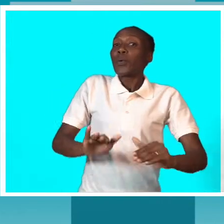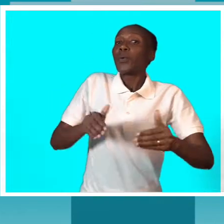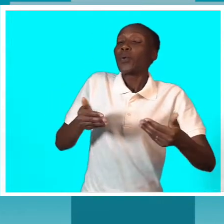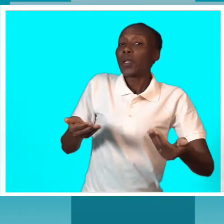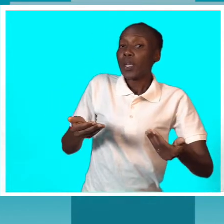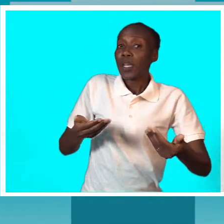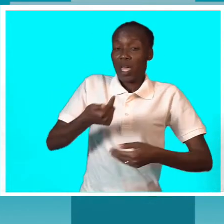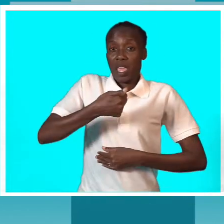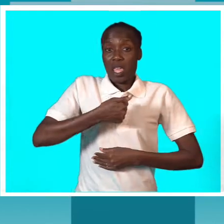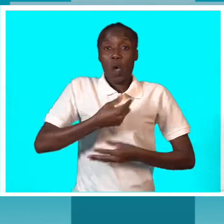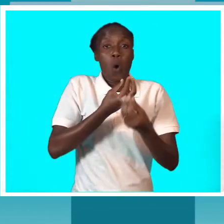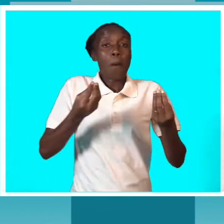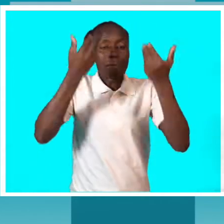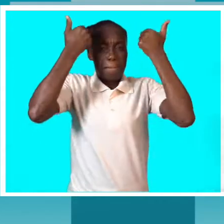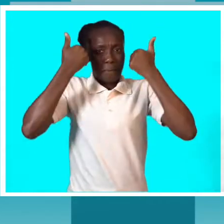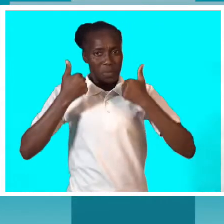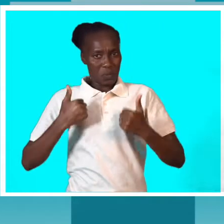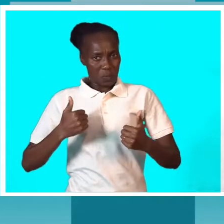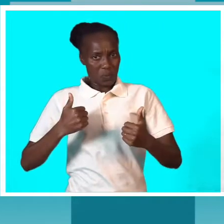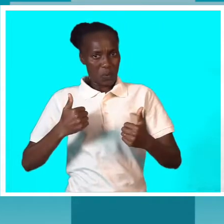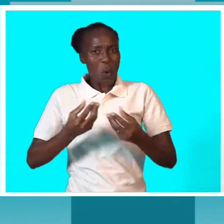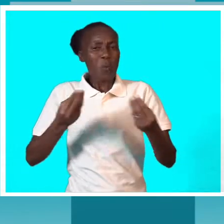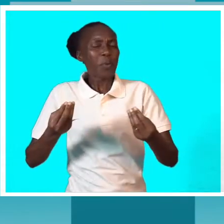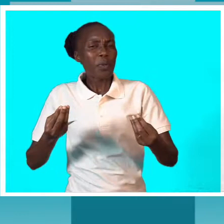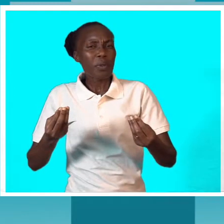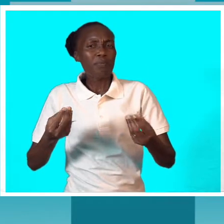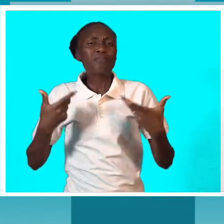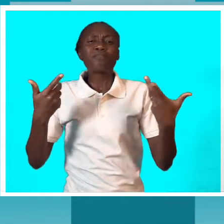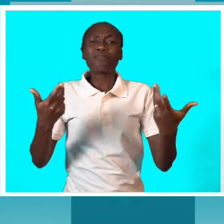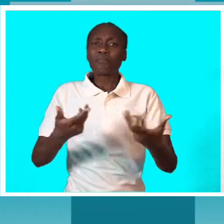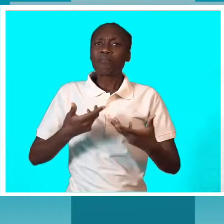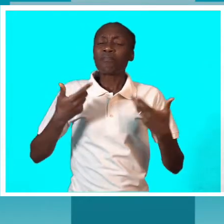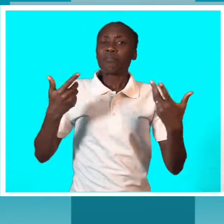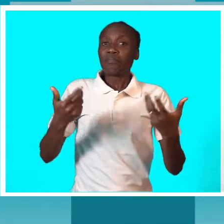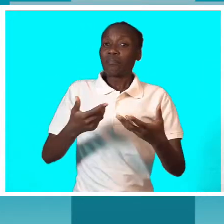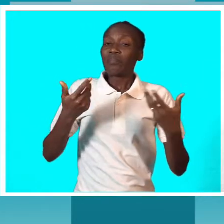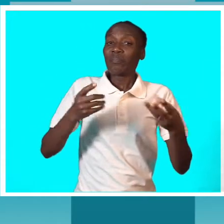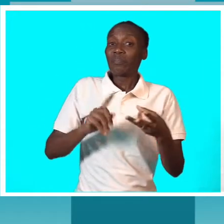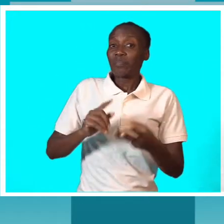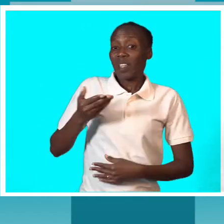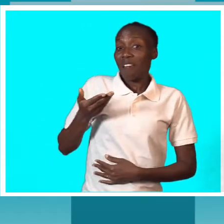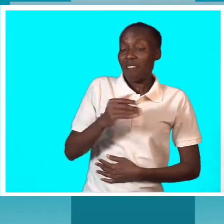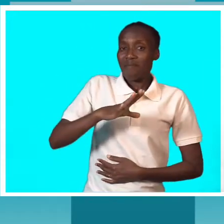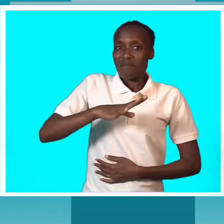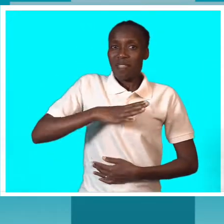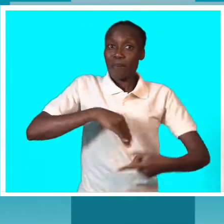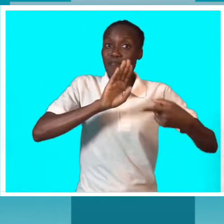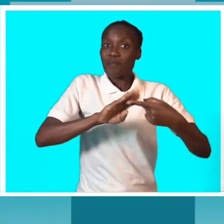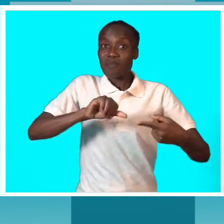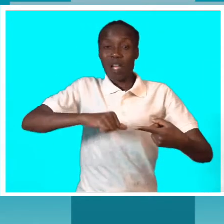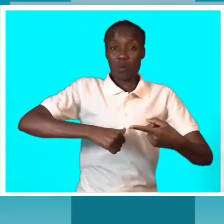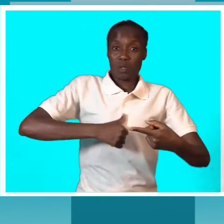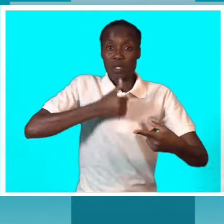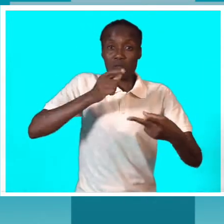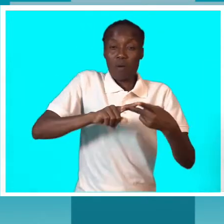animal. Ok? Então, aqui a autoestima e a superação são palavras que se